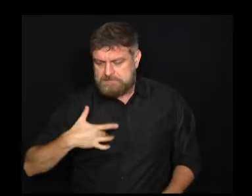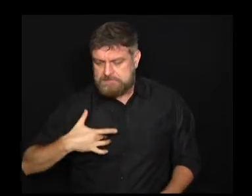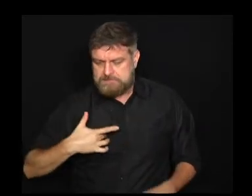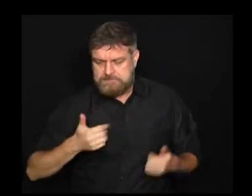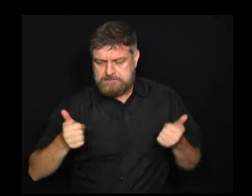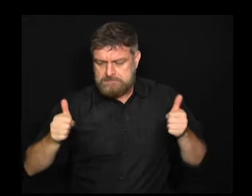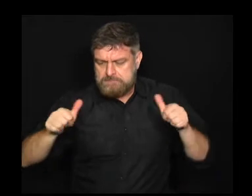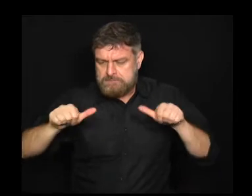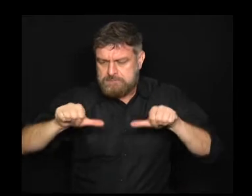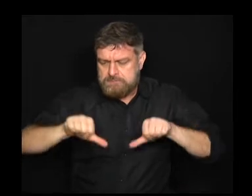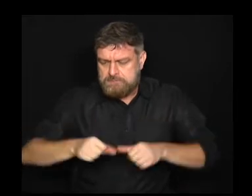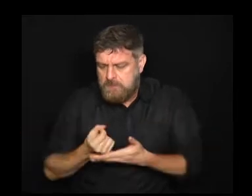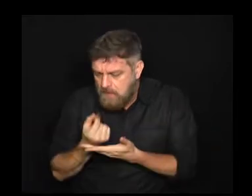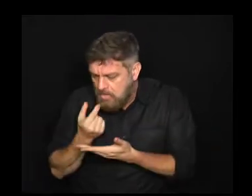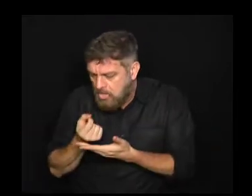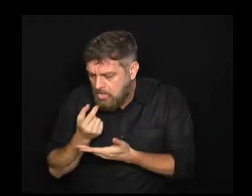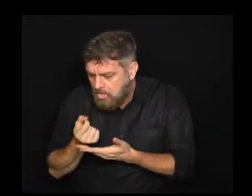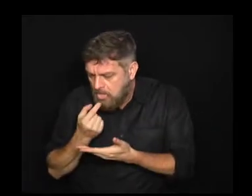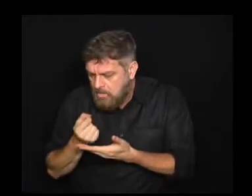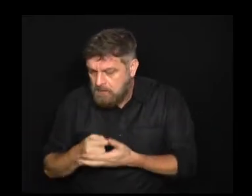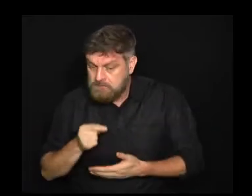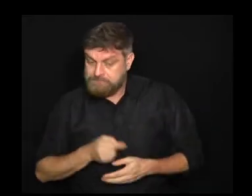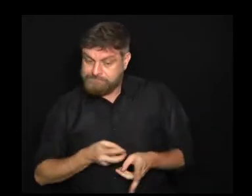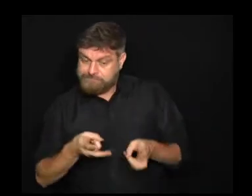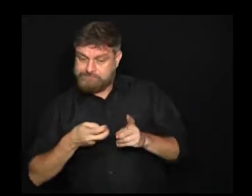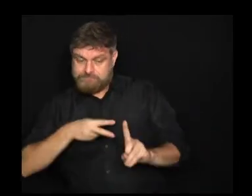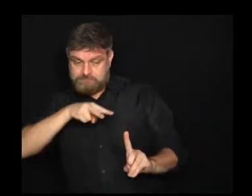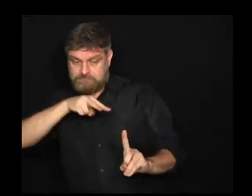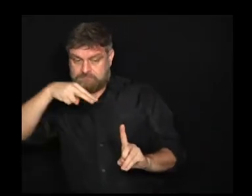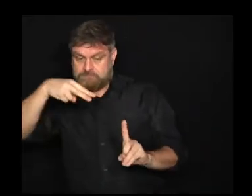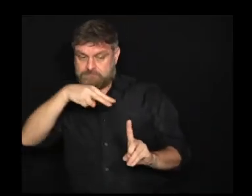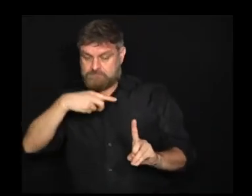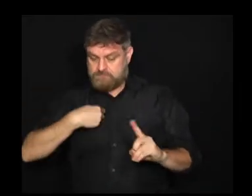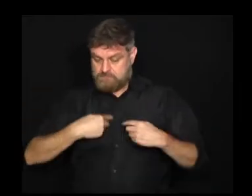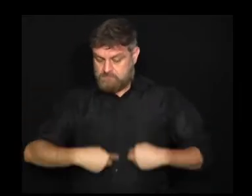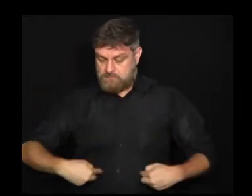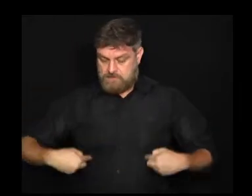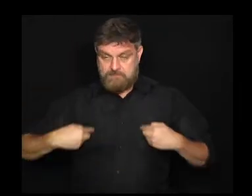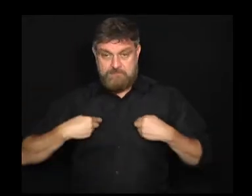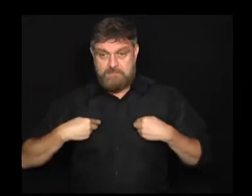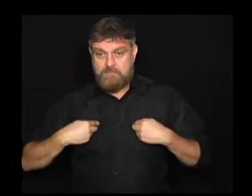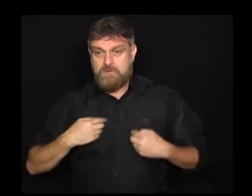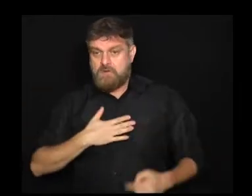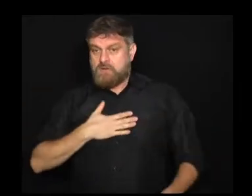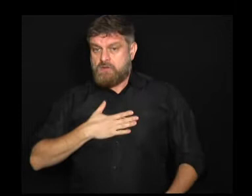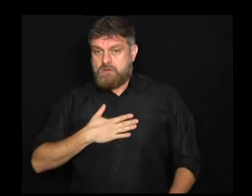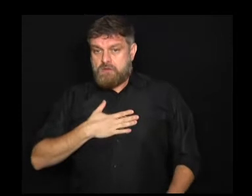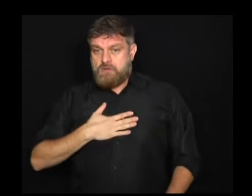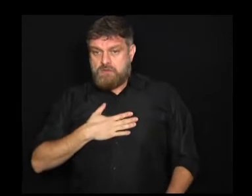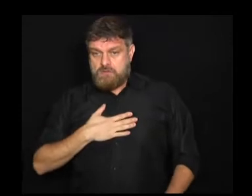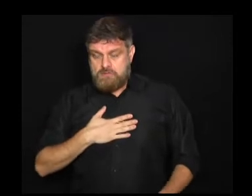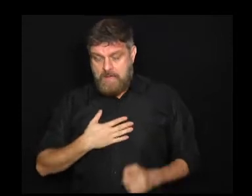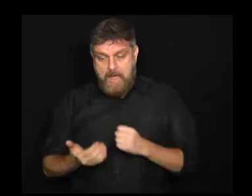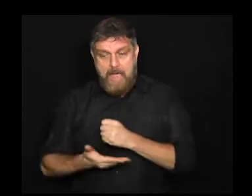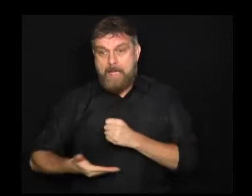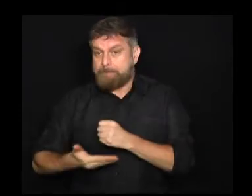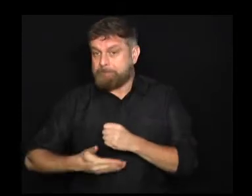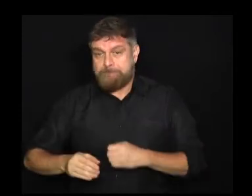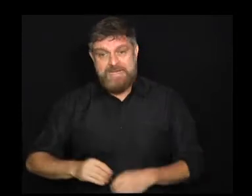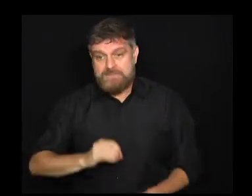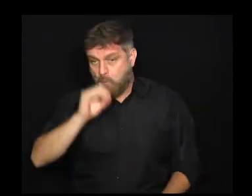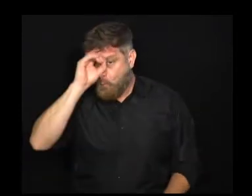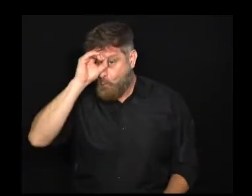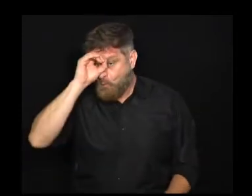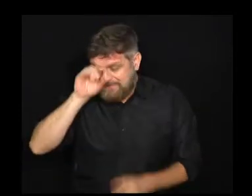o antibiótico, o paciente é considerado uma pneumonia de origem não conhecida. E aí eles fazem uma série